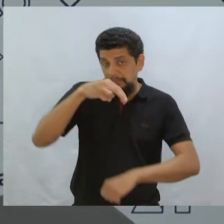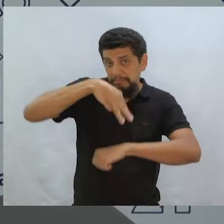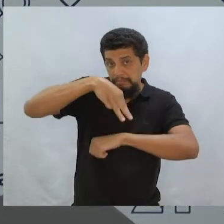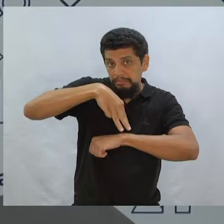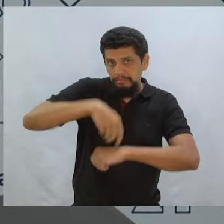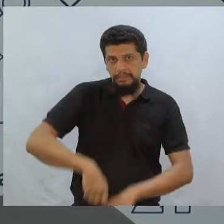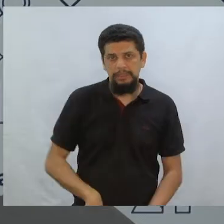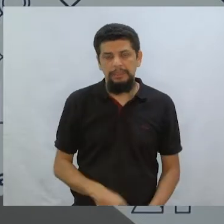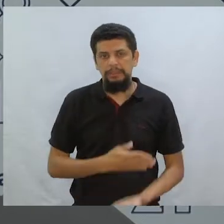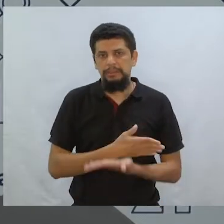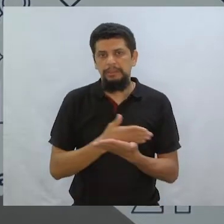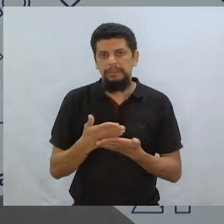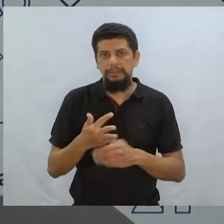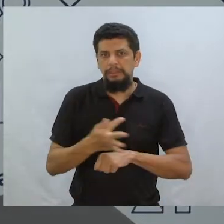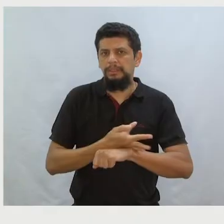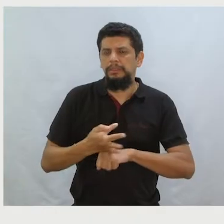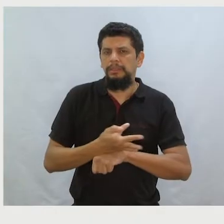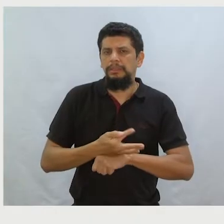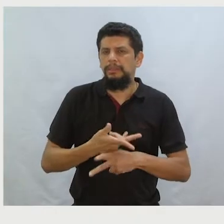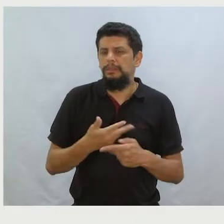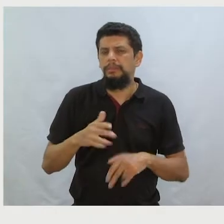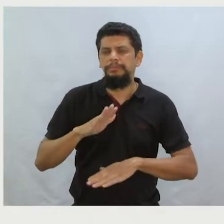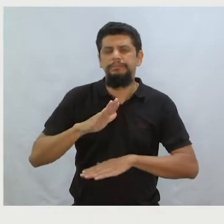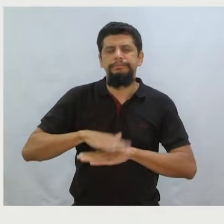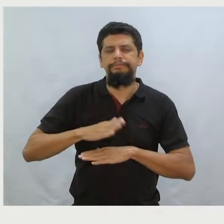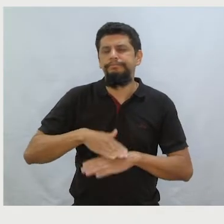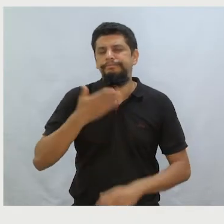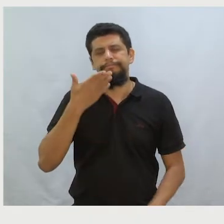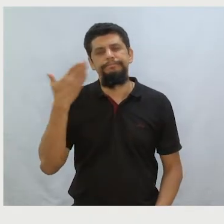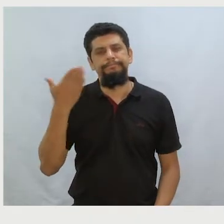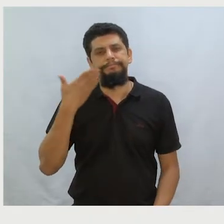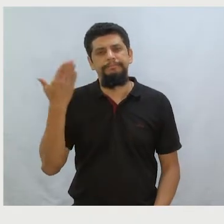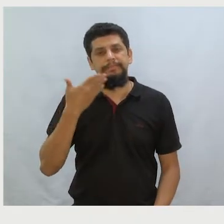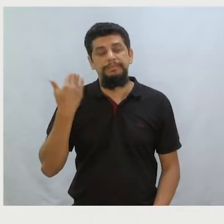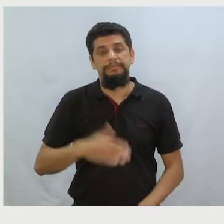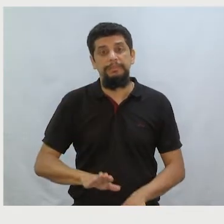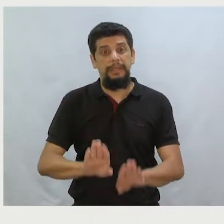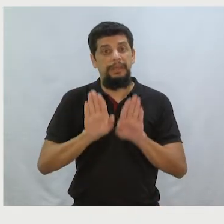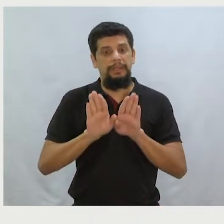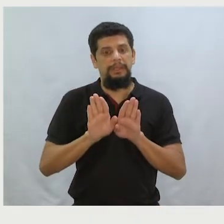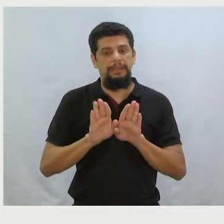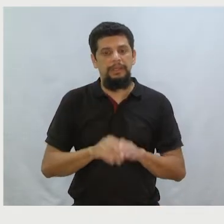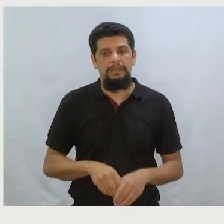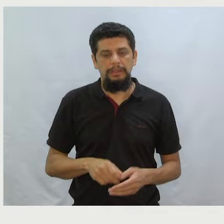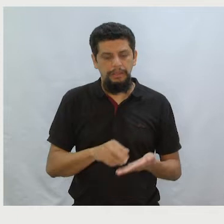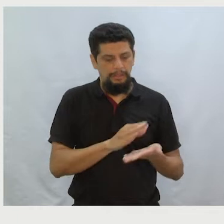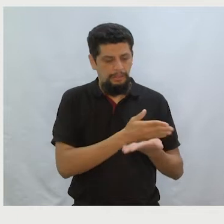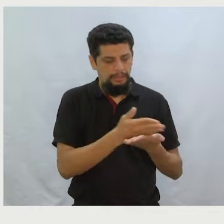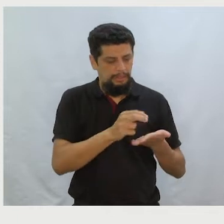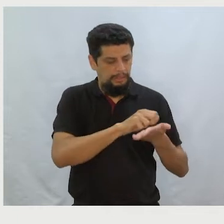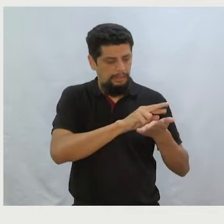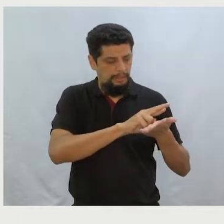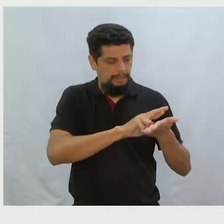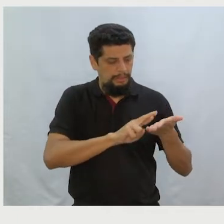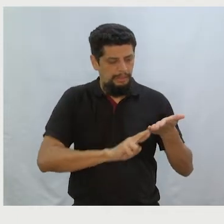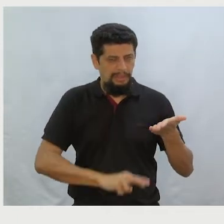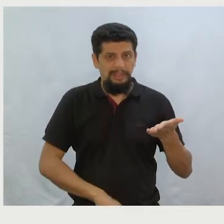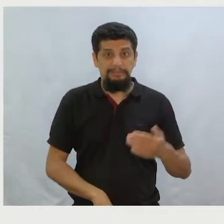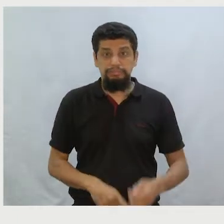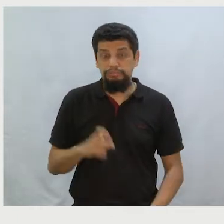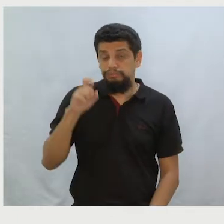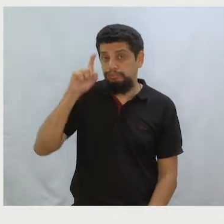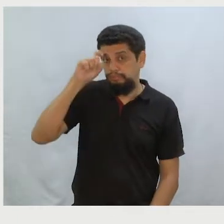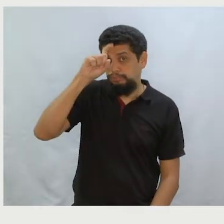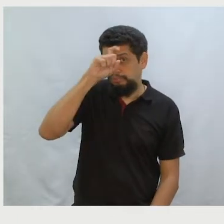minutos começar as férias é a coisa mais fácil do mundo em compensação começar uma redação sobre as férias é